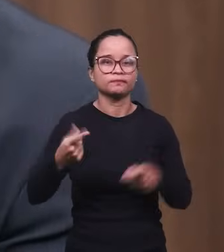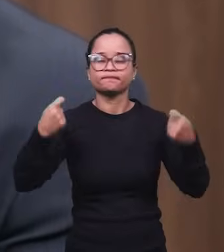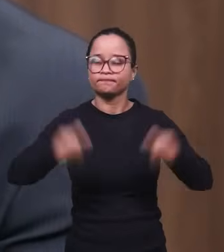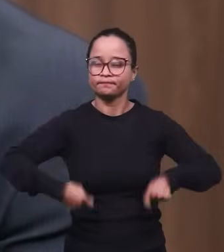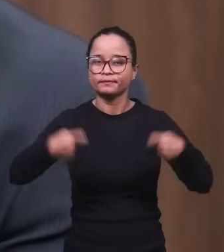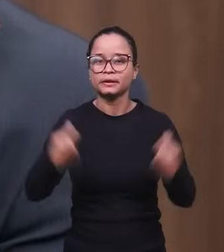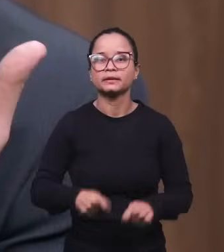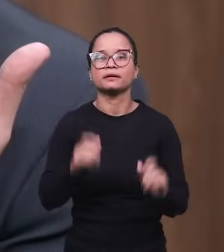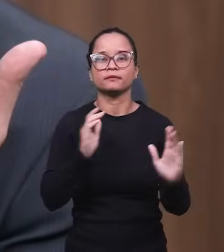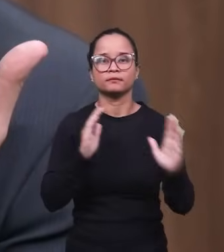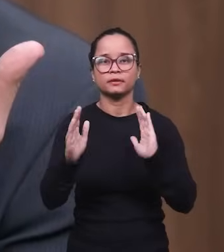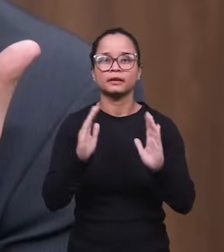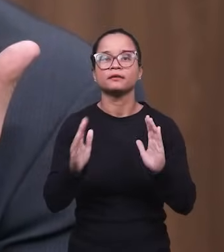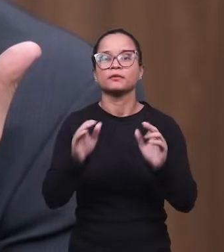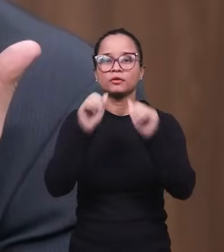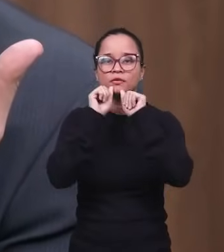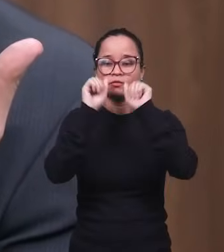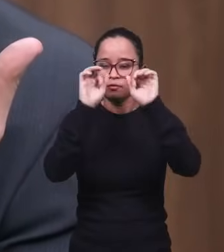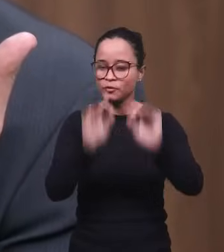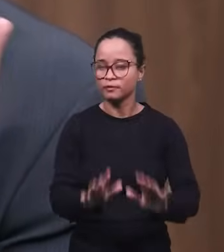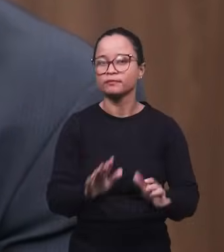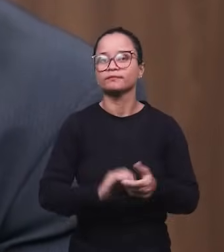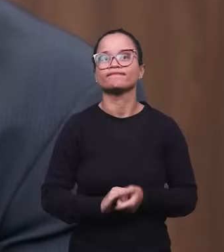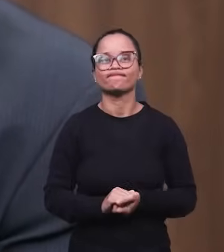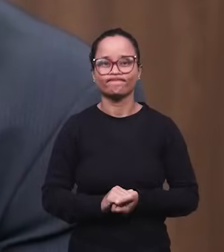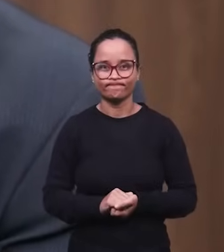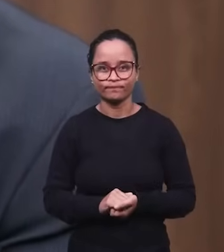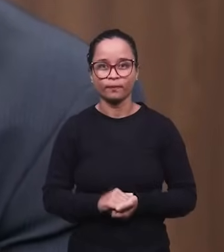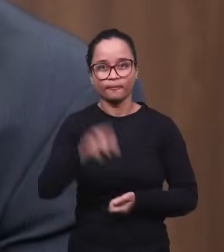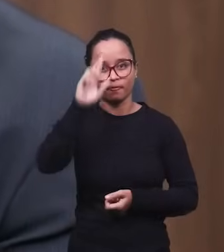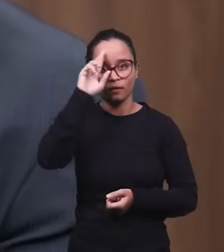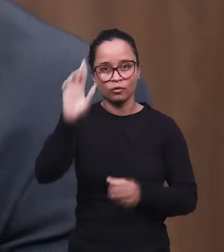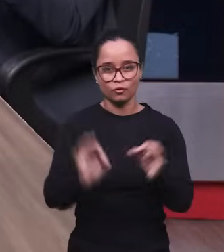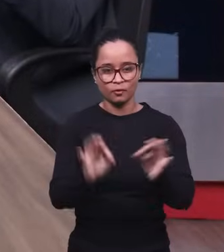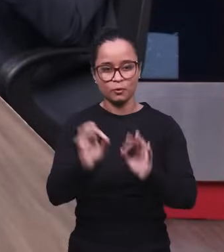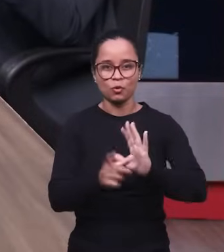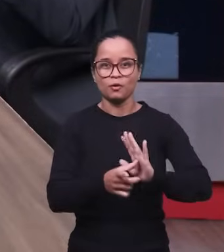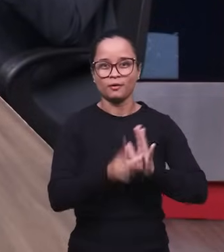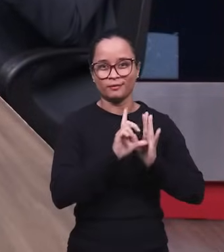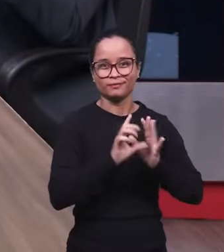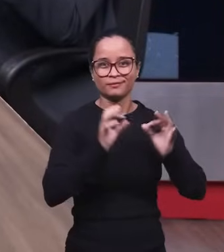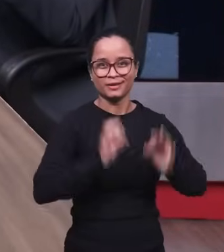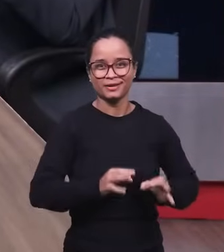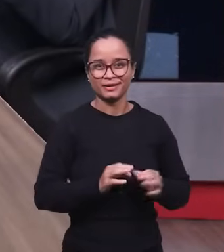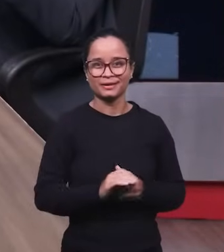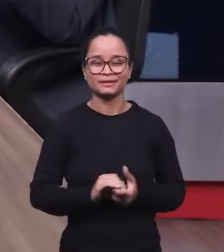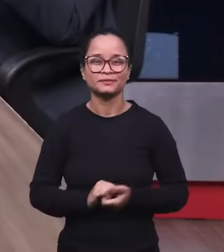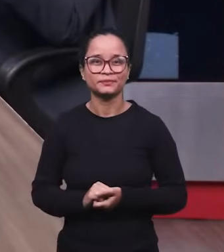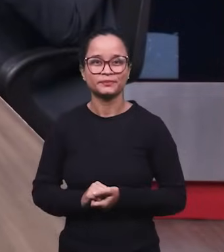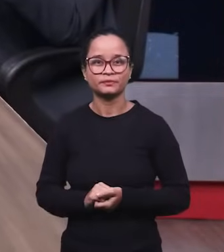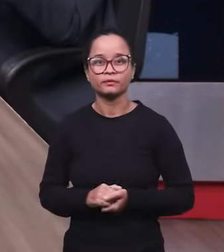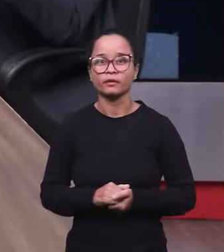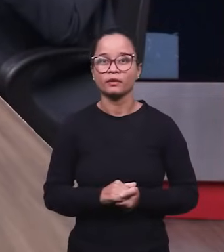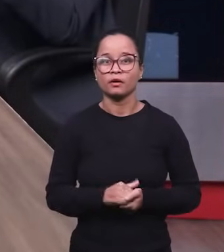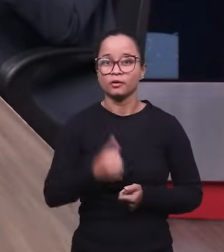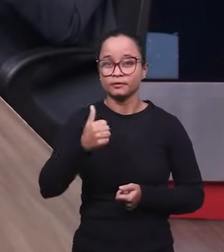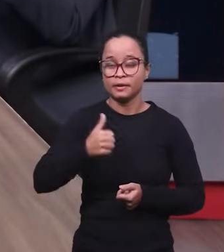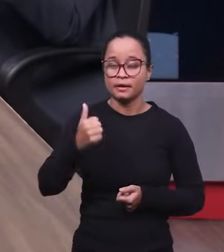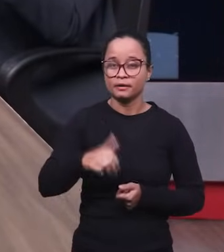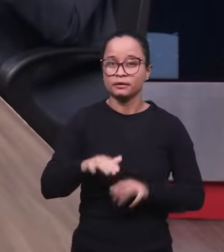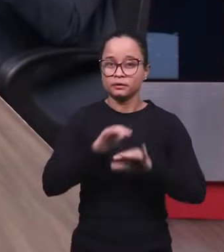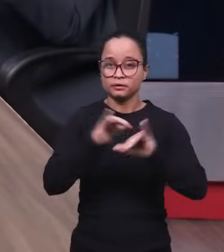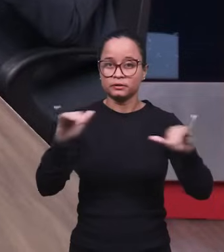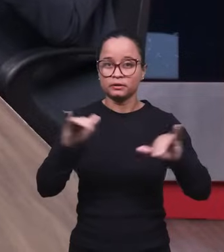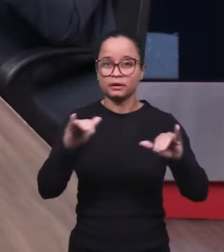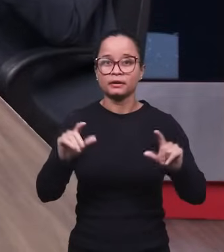estavam tão necessitados nesse período, né? Foi muito importante isso. O Senhor já foi nos preparando antes, né? Com as primeiras